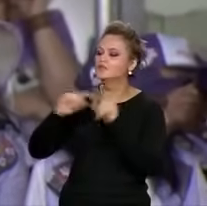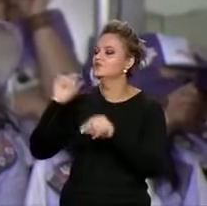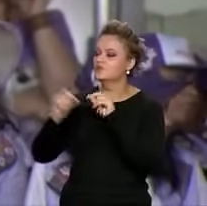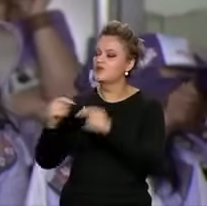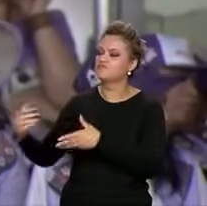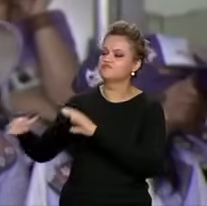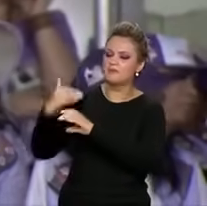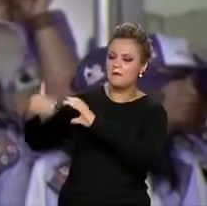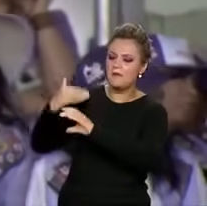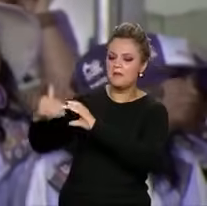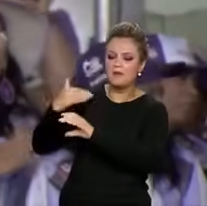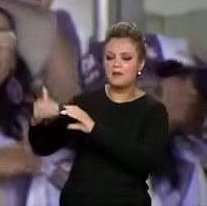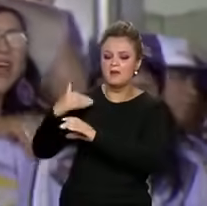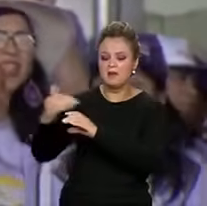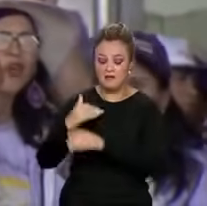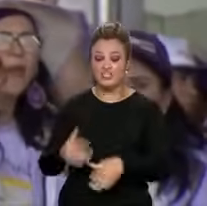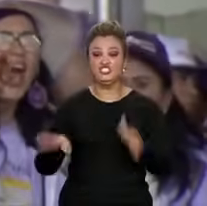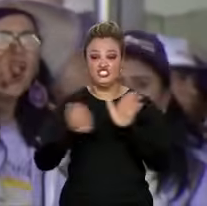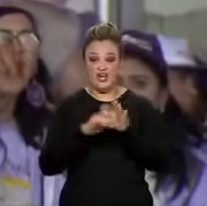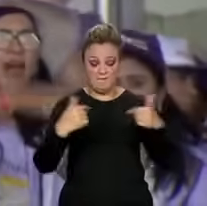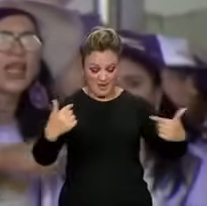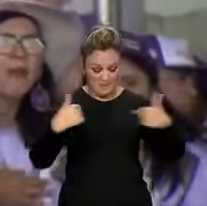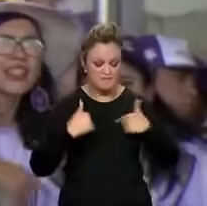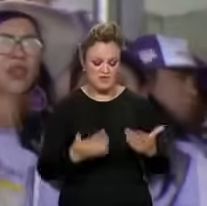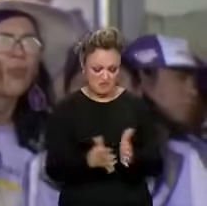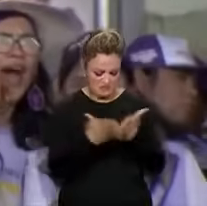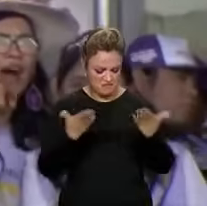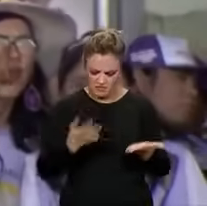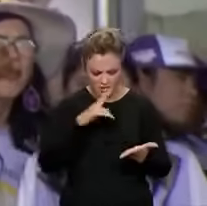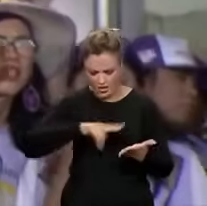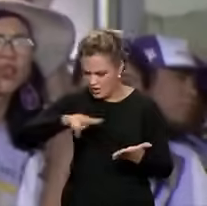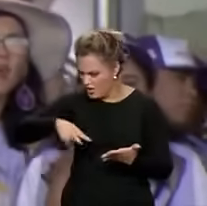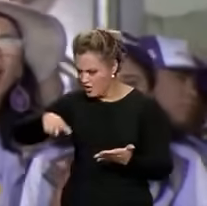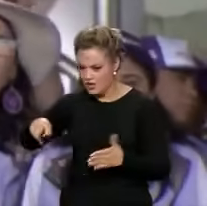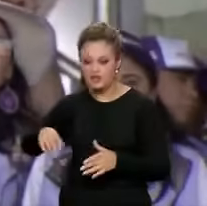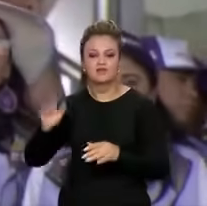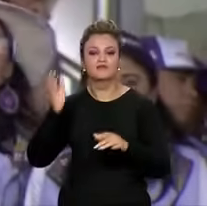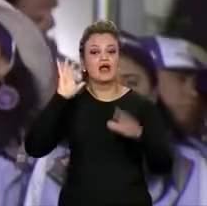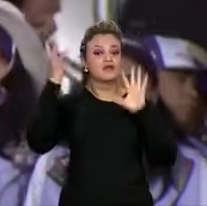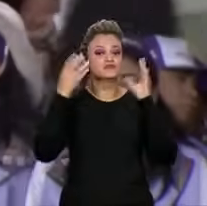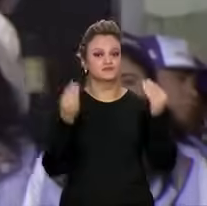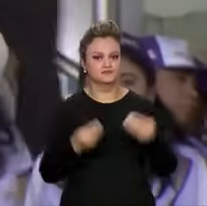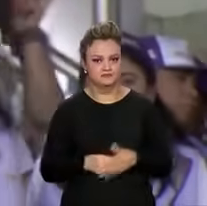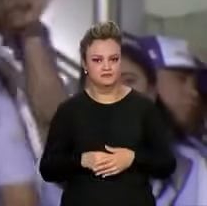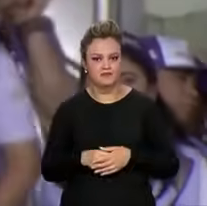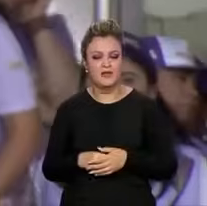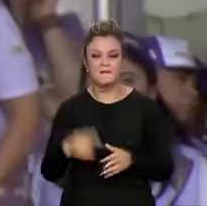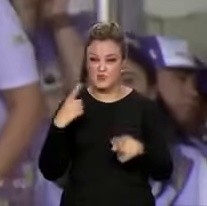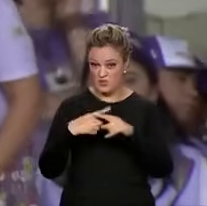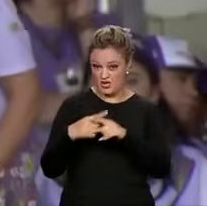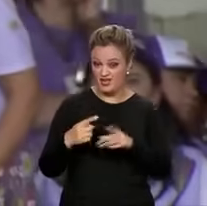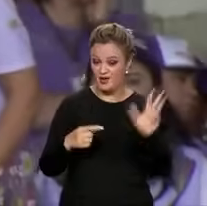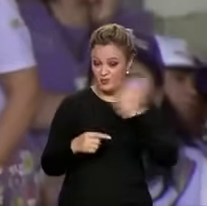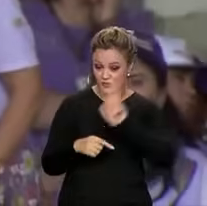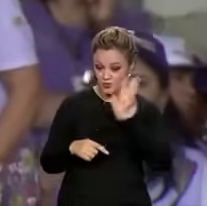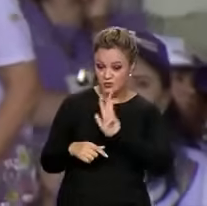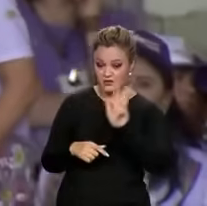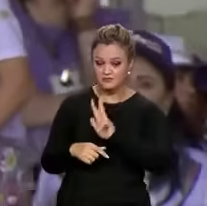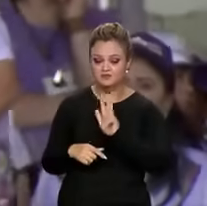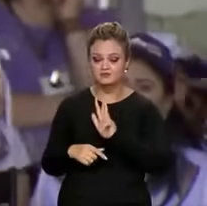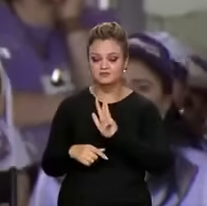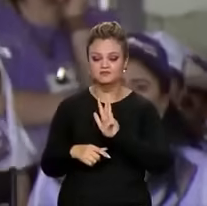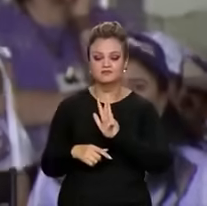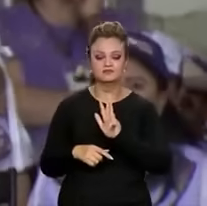problemas que vem direto para o meu gabinete e para minha mesa para que a gente possa resolver porque o presidente Luiz